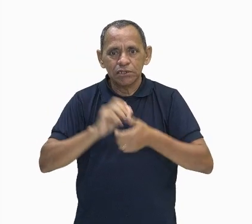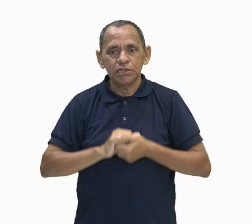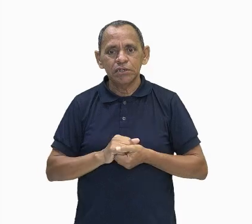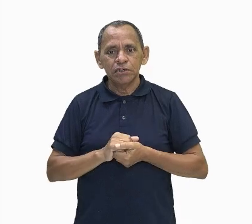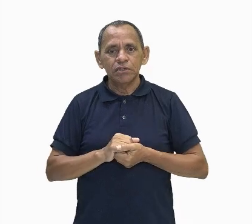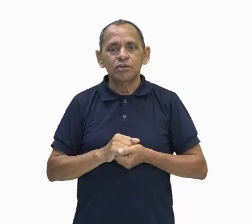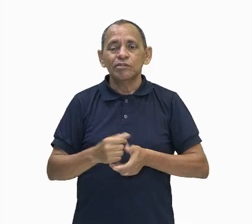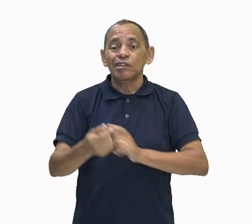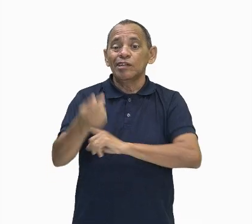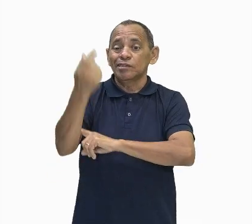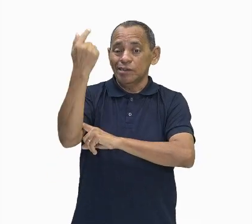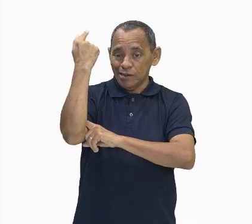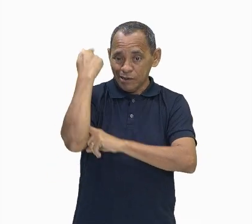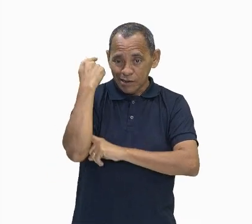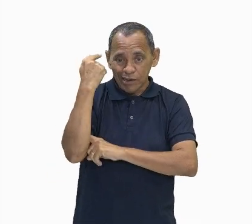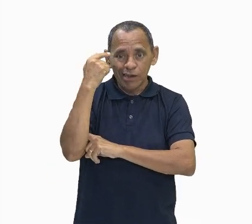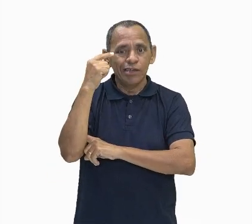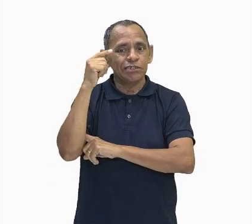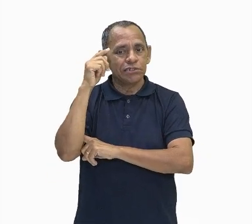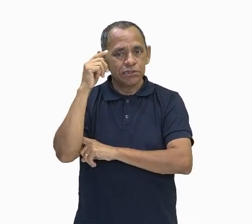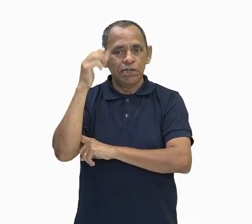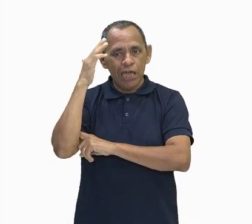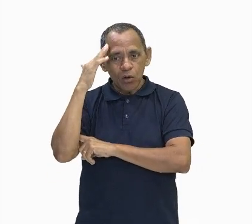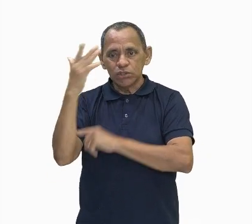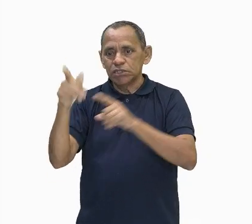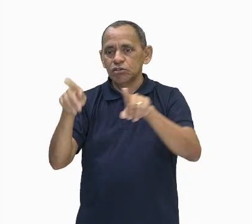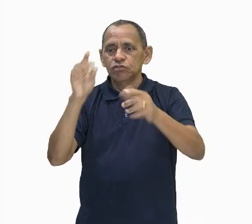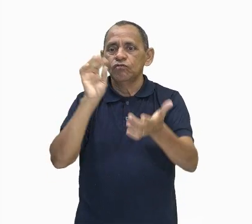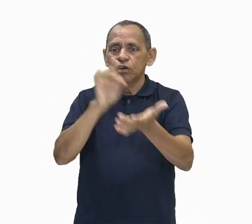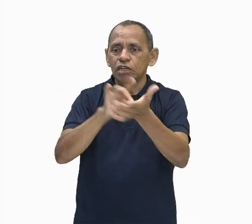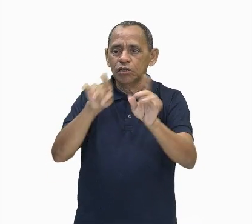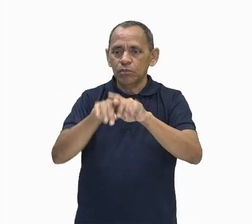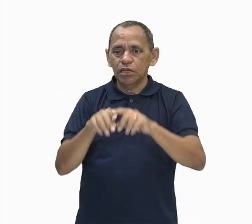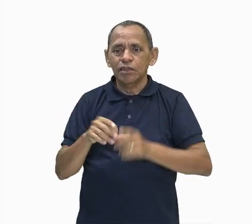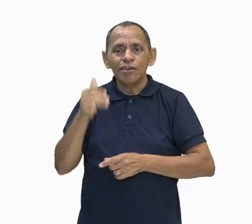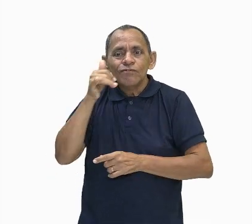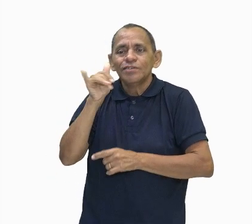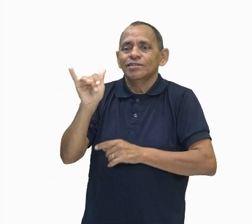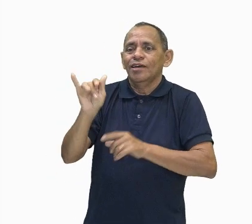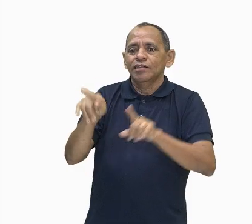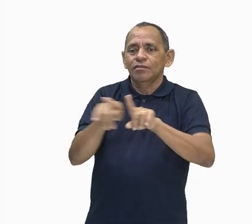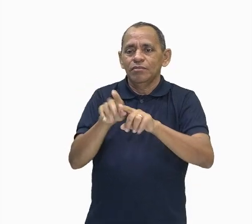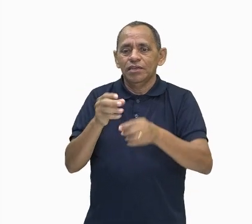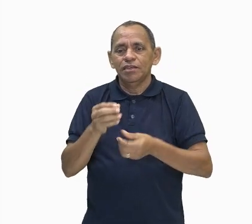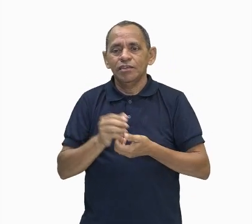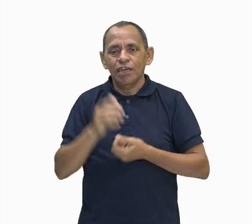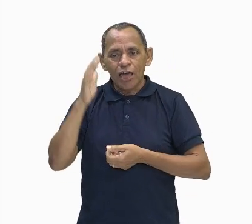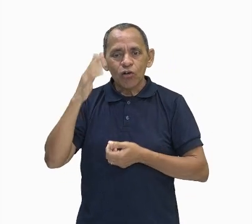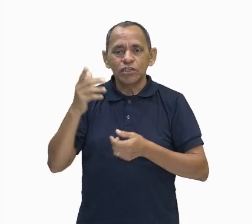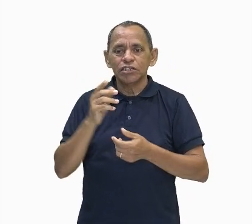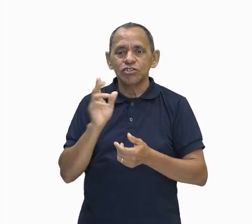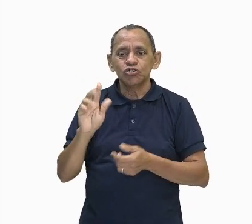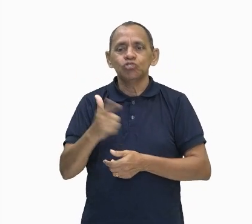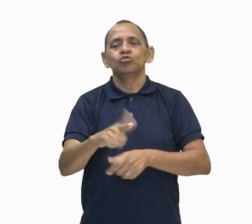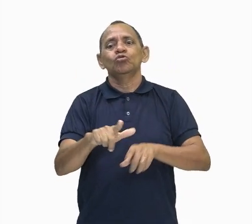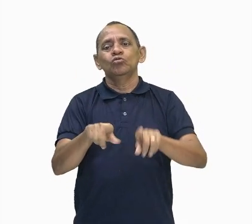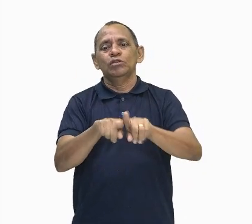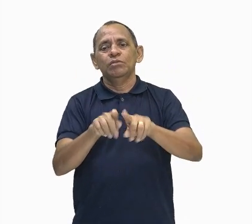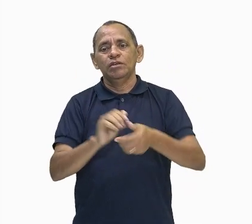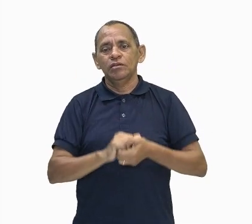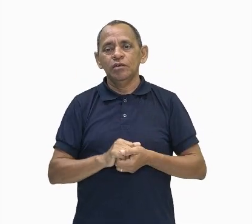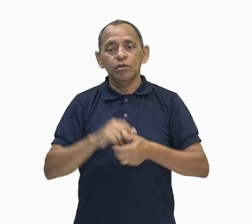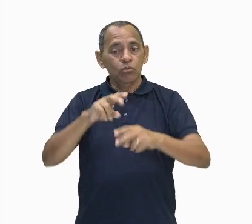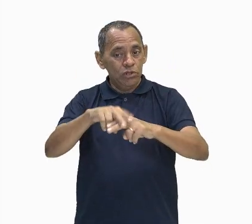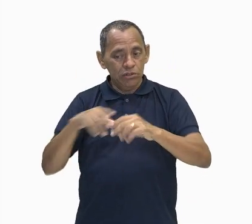aconteceu, evitar que isto aconteça novamente. Então, observem que, por esse processo da linguagem